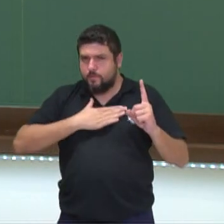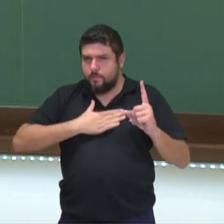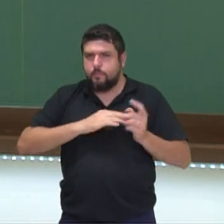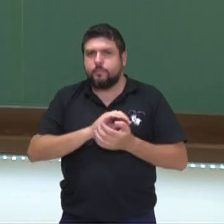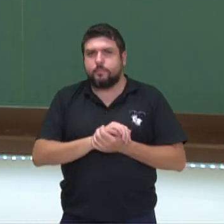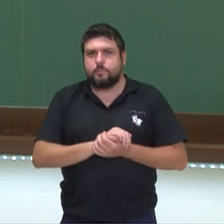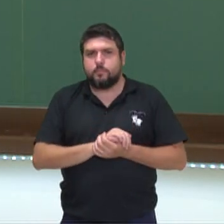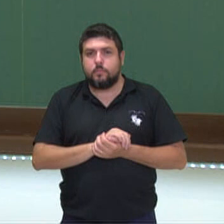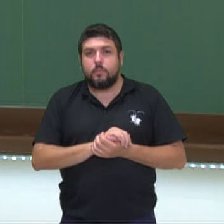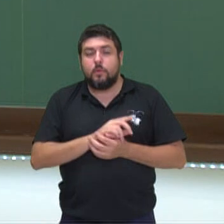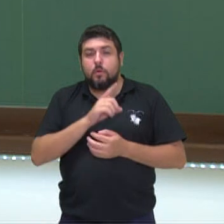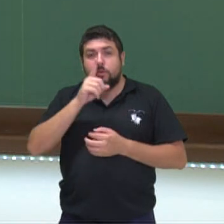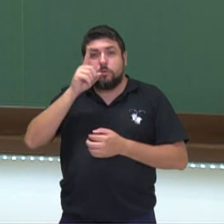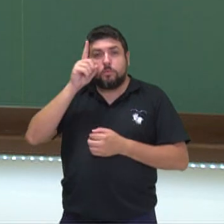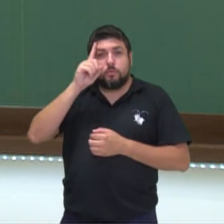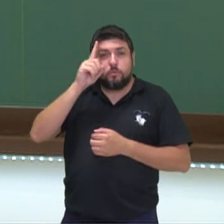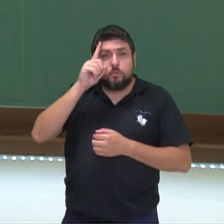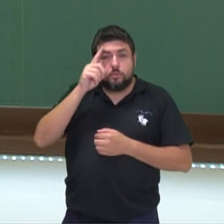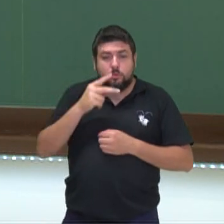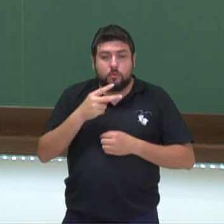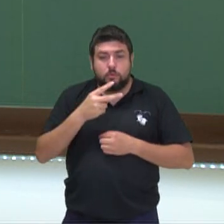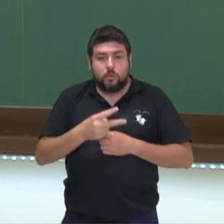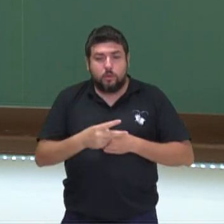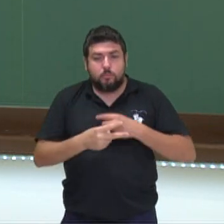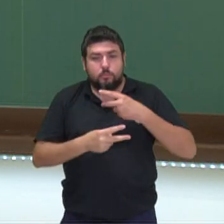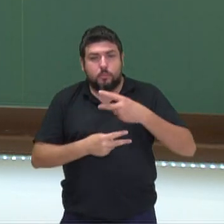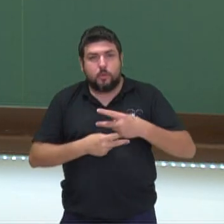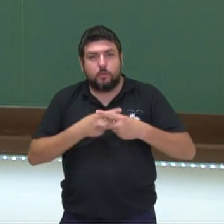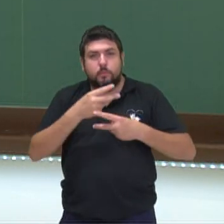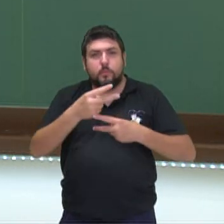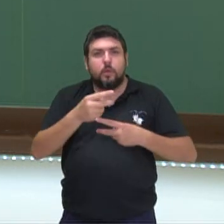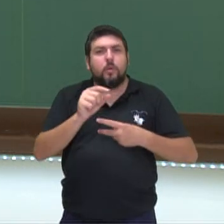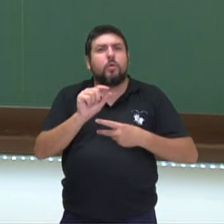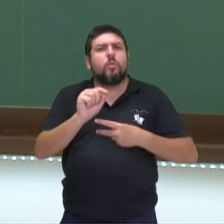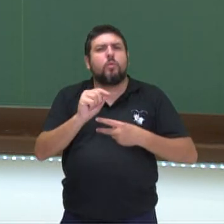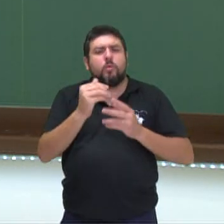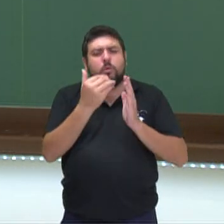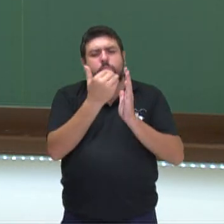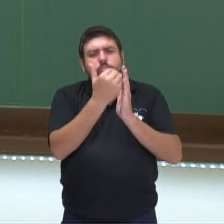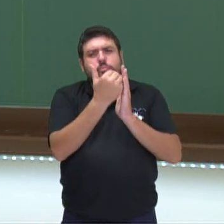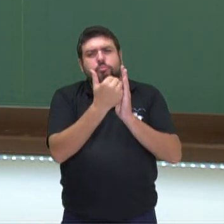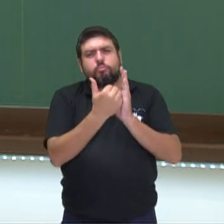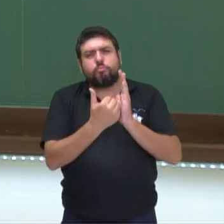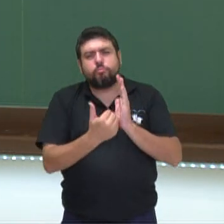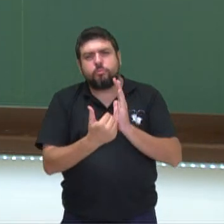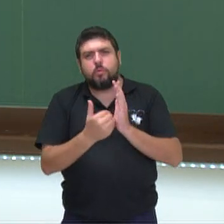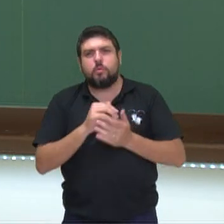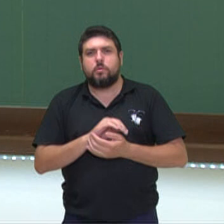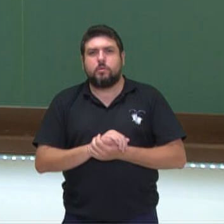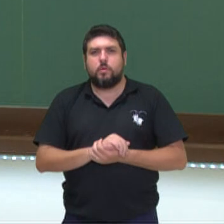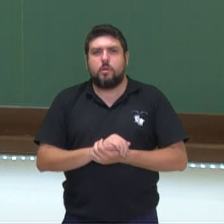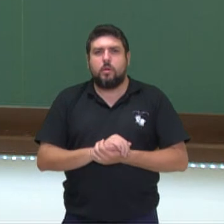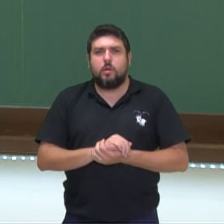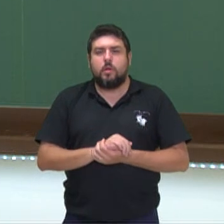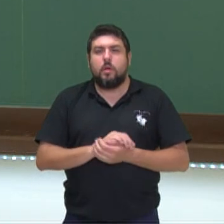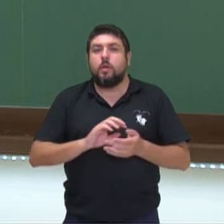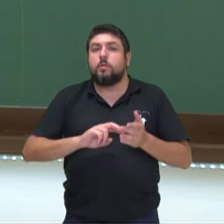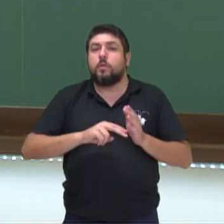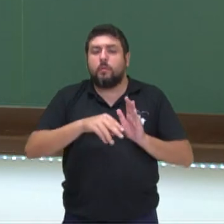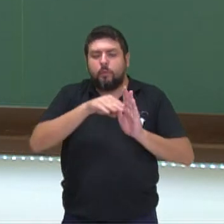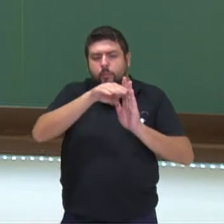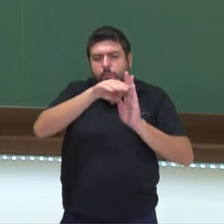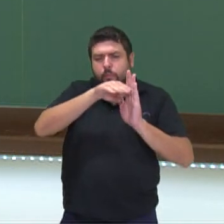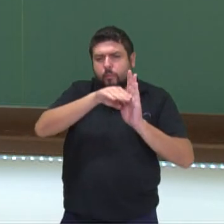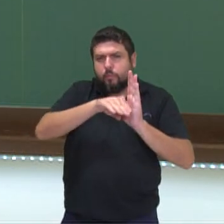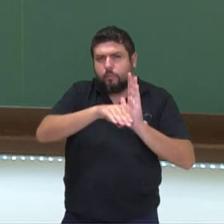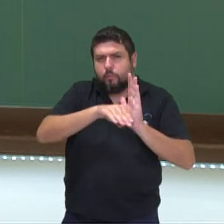A cada dia a temperatura diminui 2 graus. Então, ele quer saber quanto vai diminuir daqui uma semana. Então, eu vou pegar